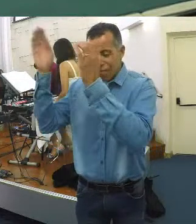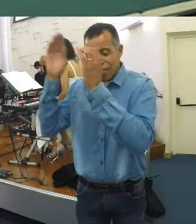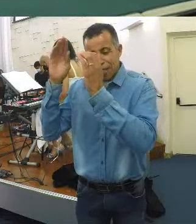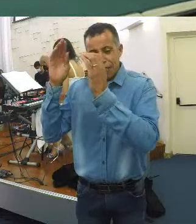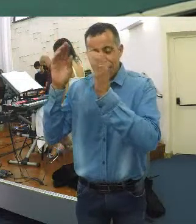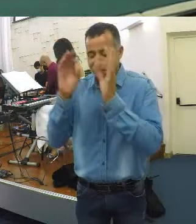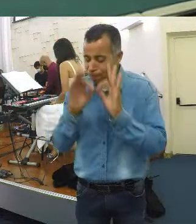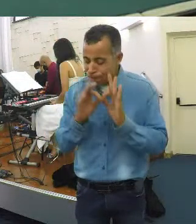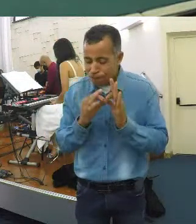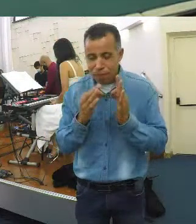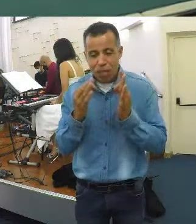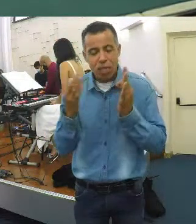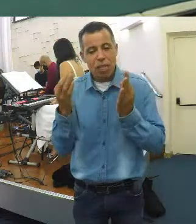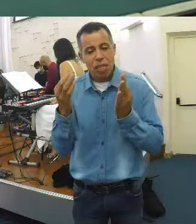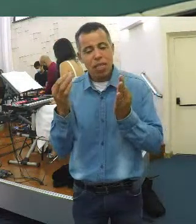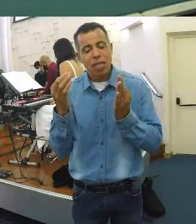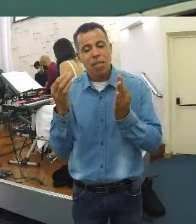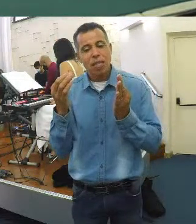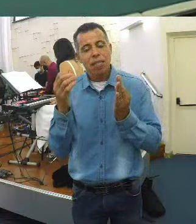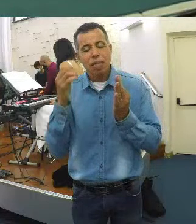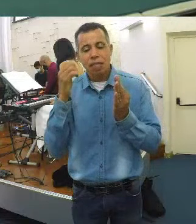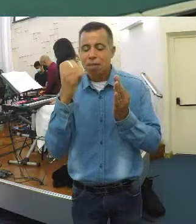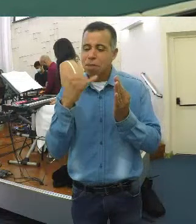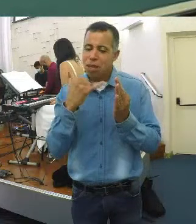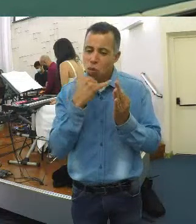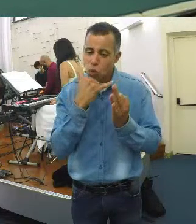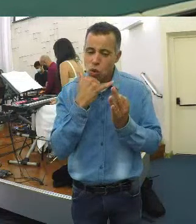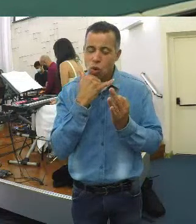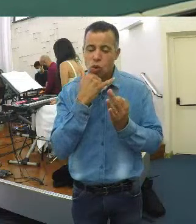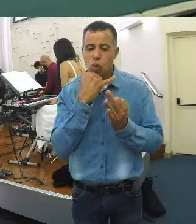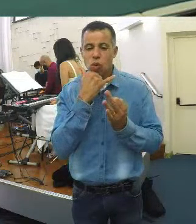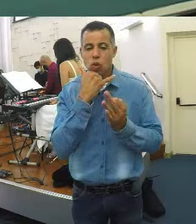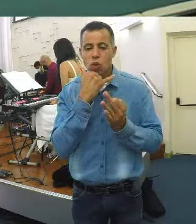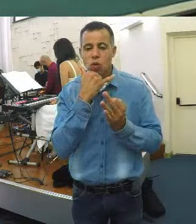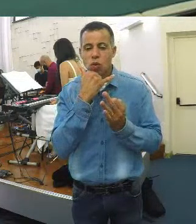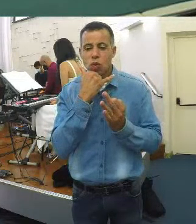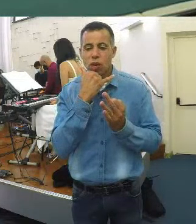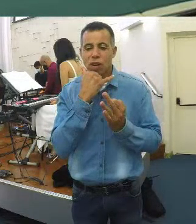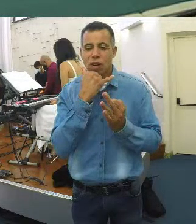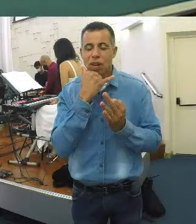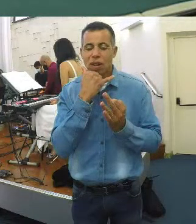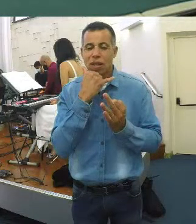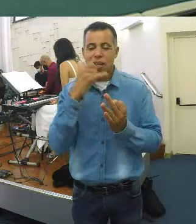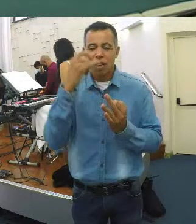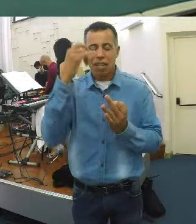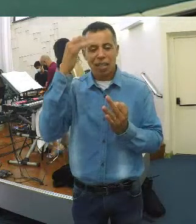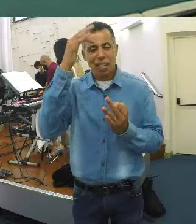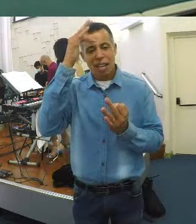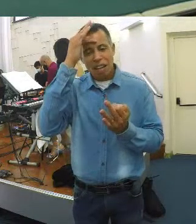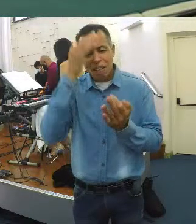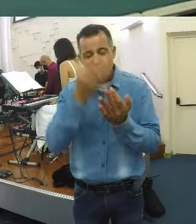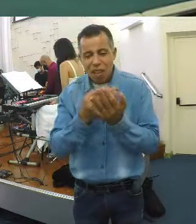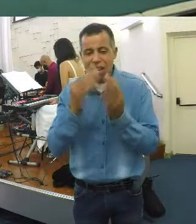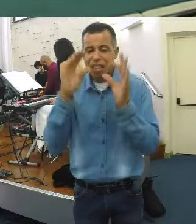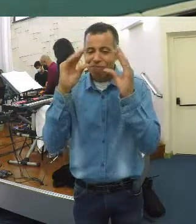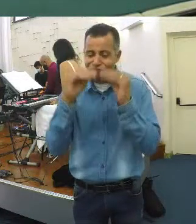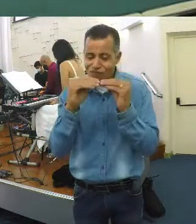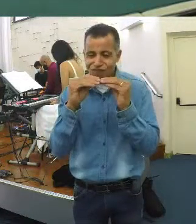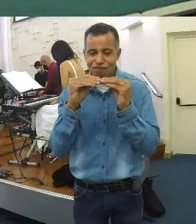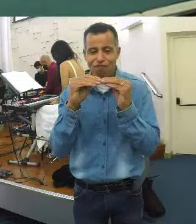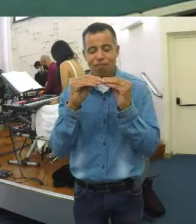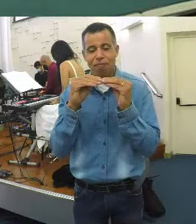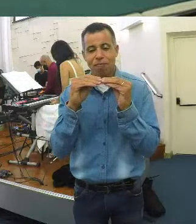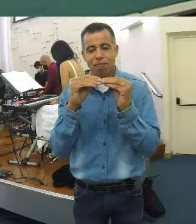rogamos, perdoa-nos as faltas, a falta de fé, a falta de amor, a falta de prontidão